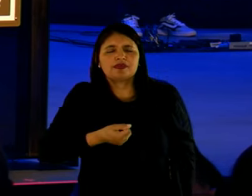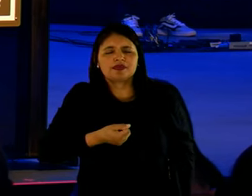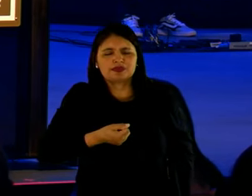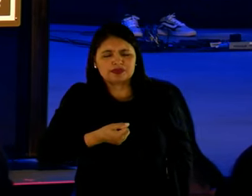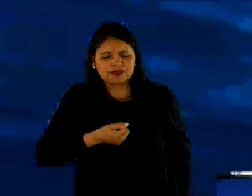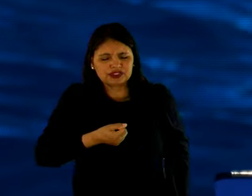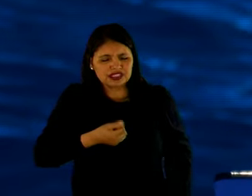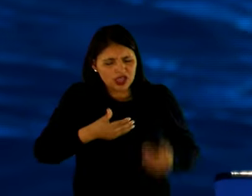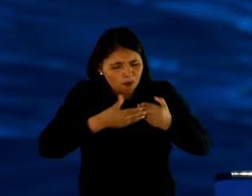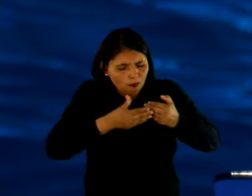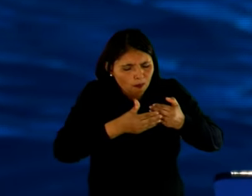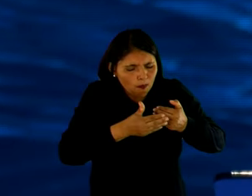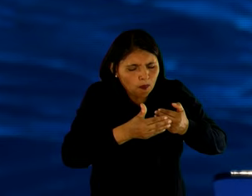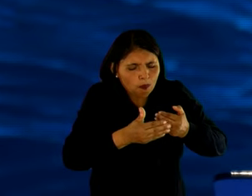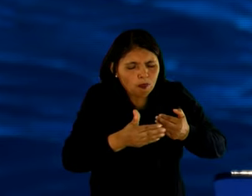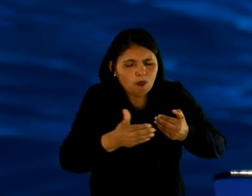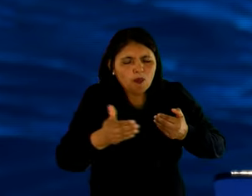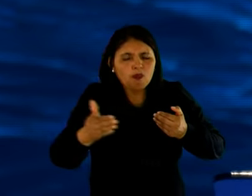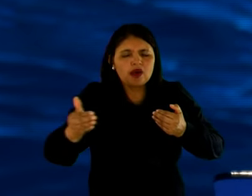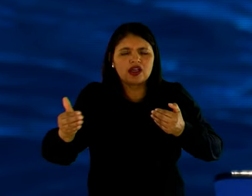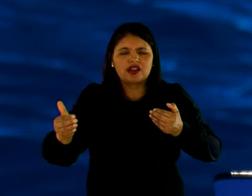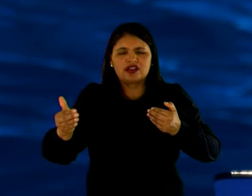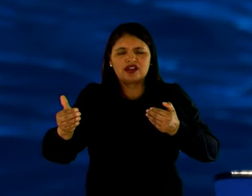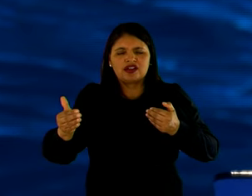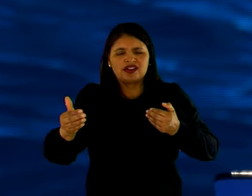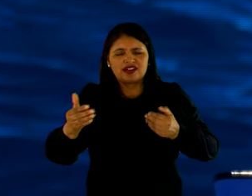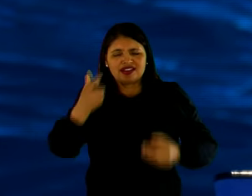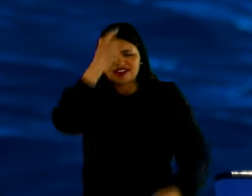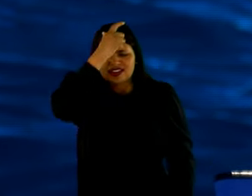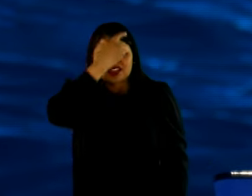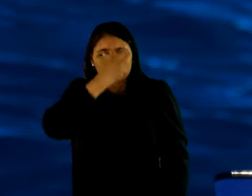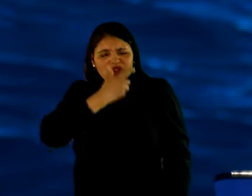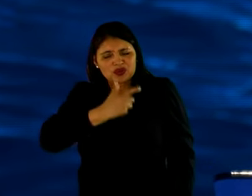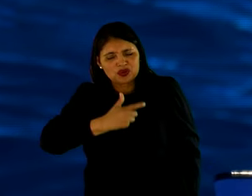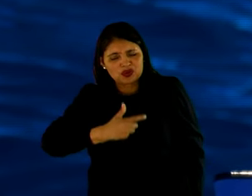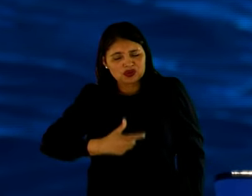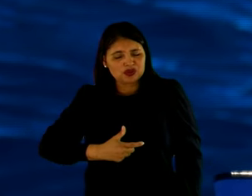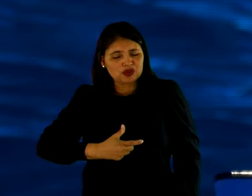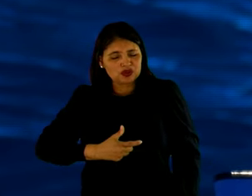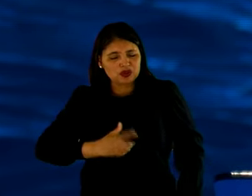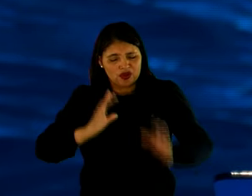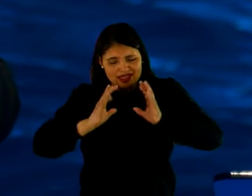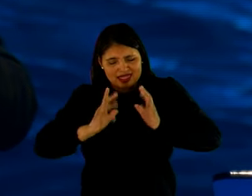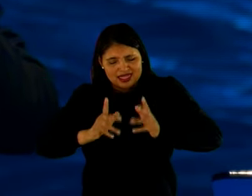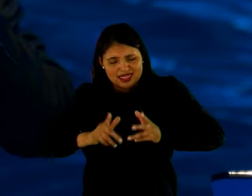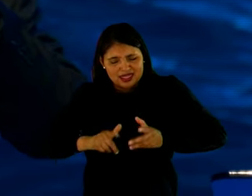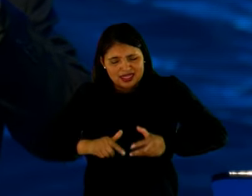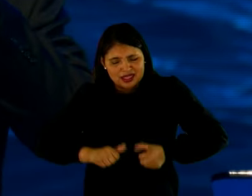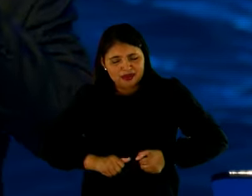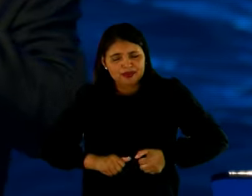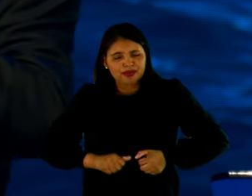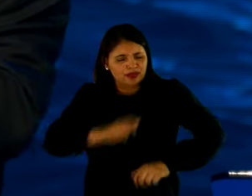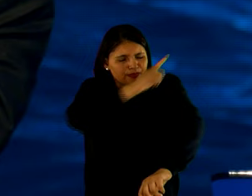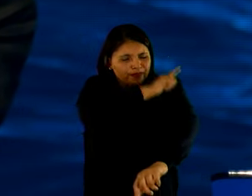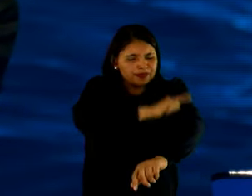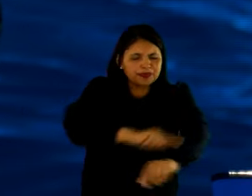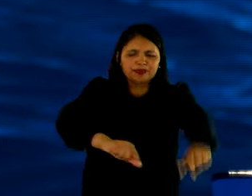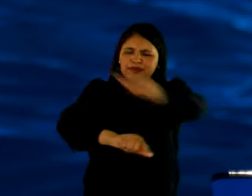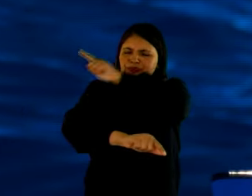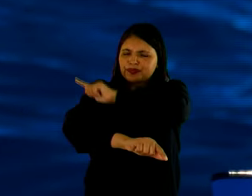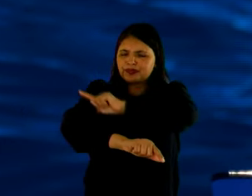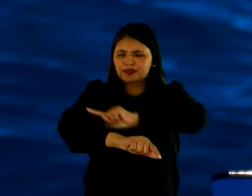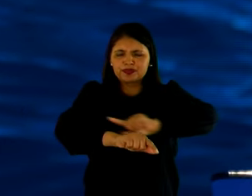e a partir de agora eu estou limpo e lavado no